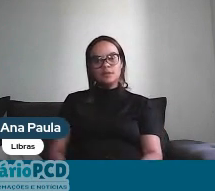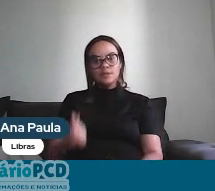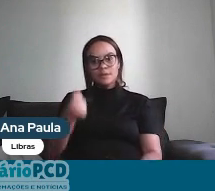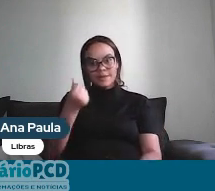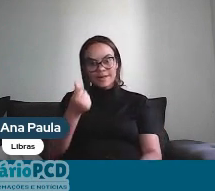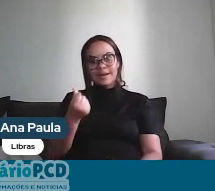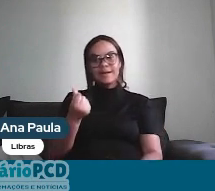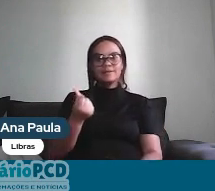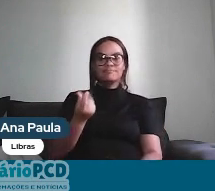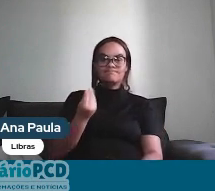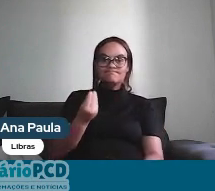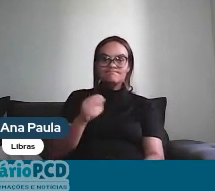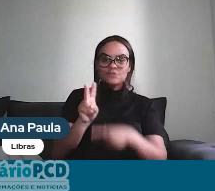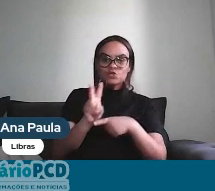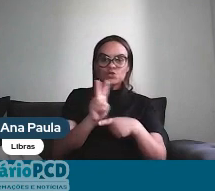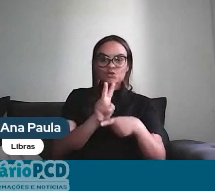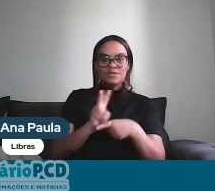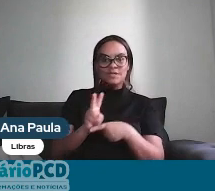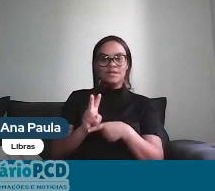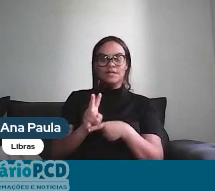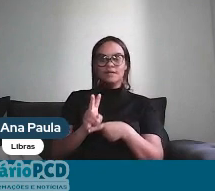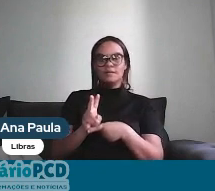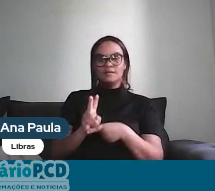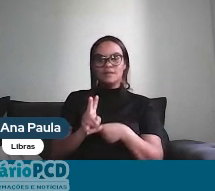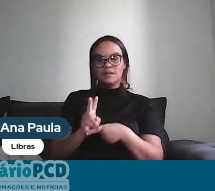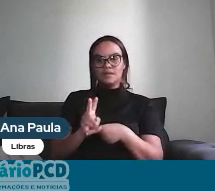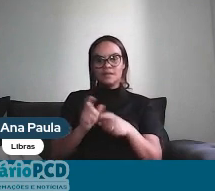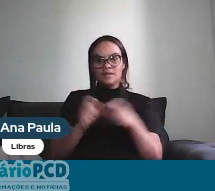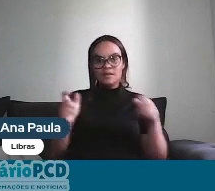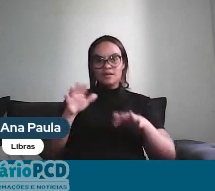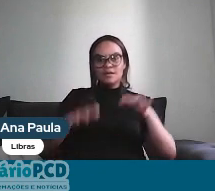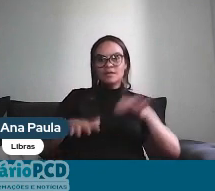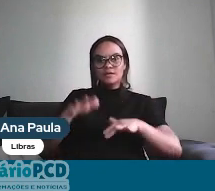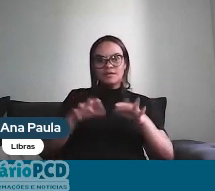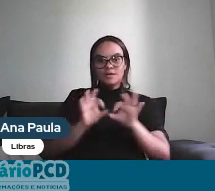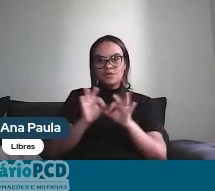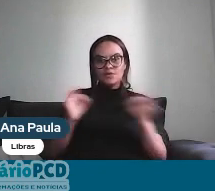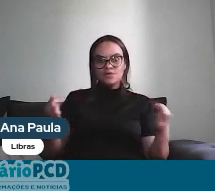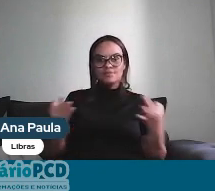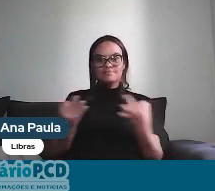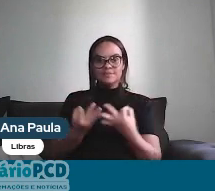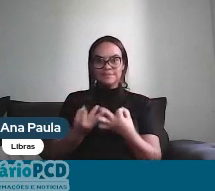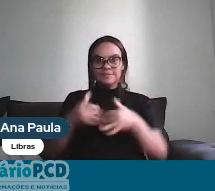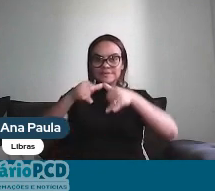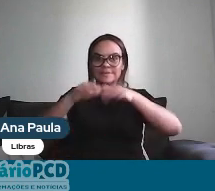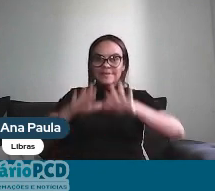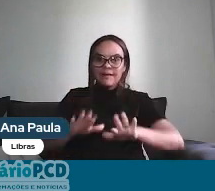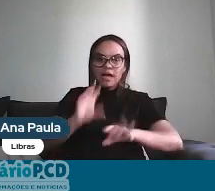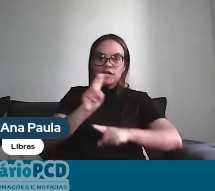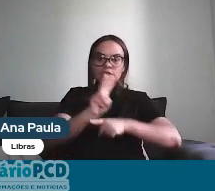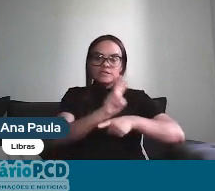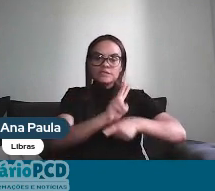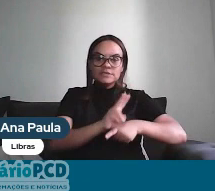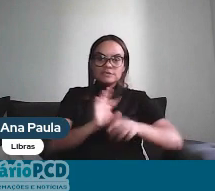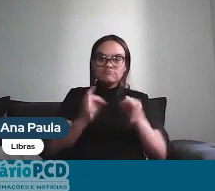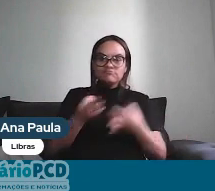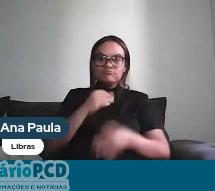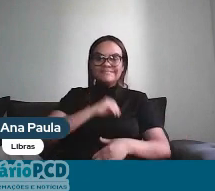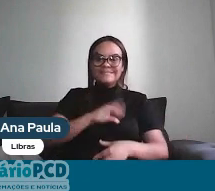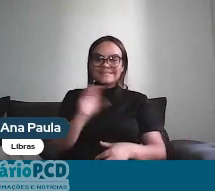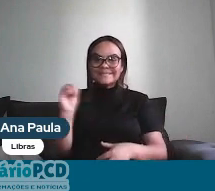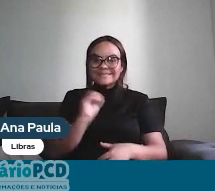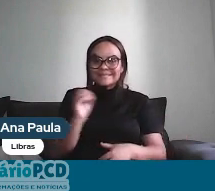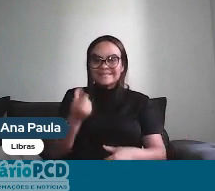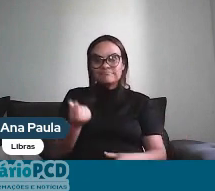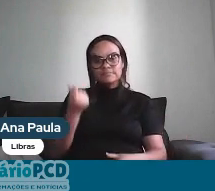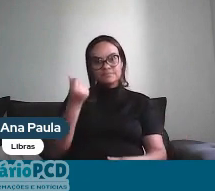muito com cuidadores. Mas, na maioria das vezes, é um familiar que fica em casa e esse familiar não recebe nada. E